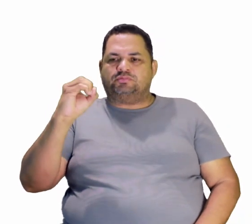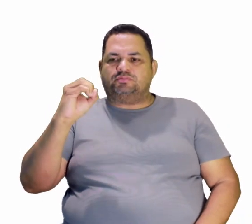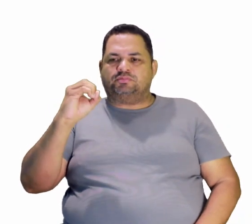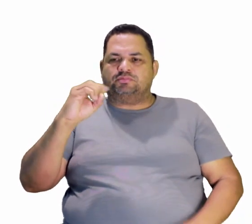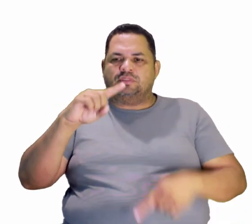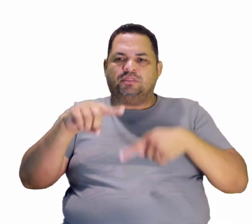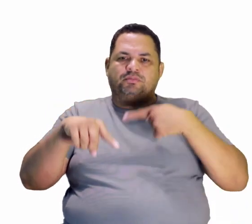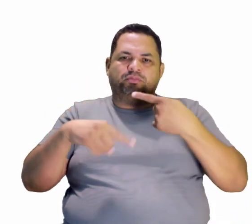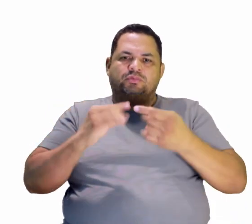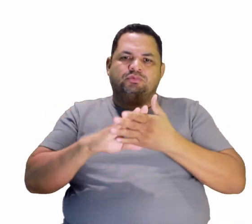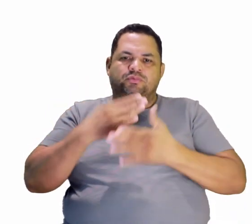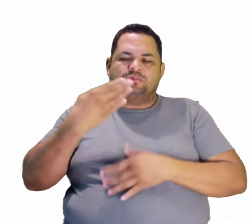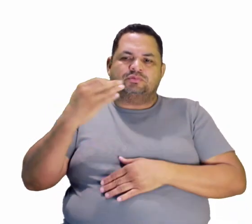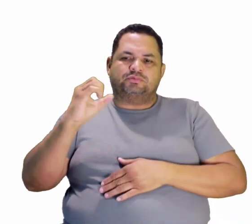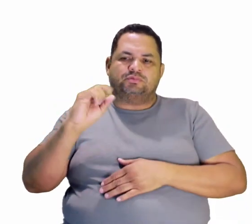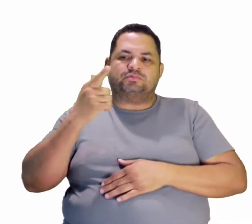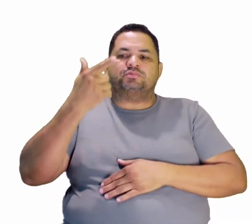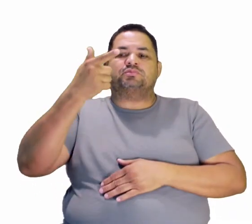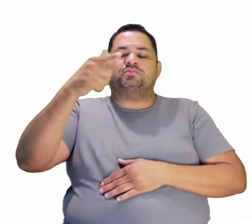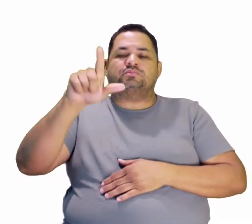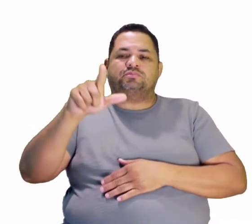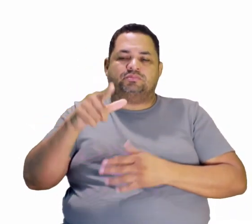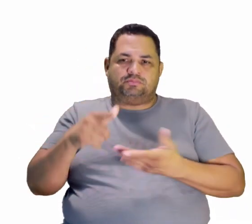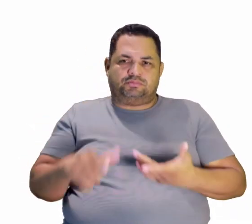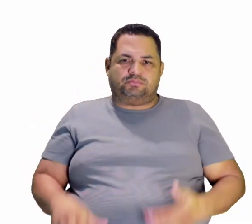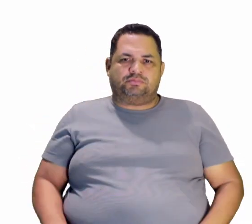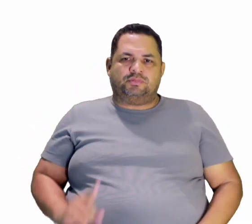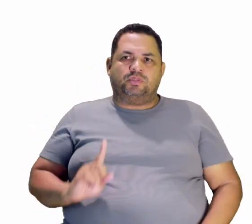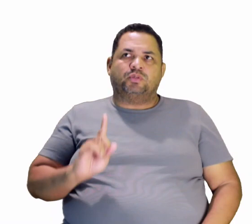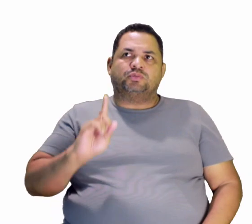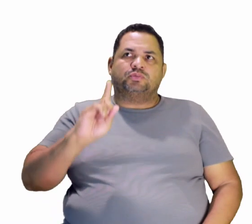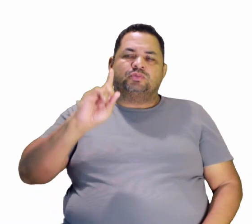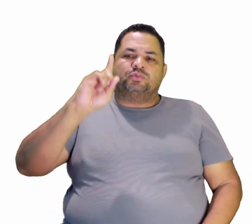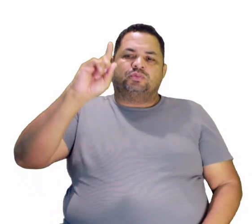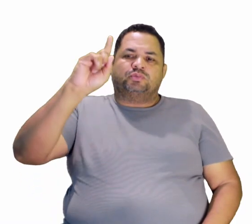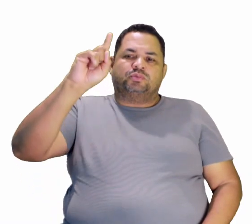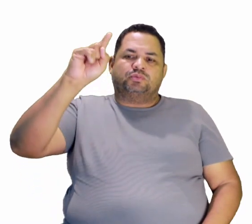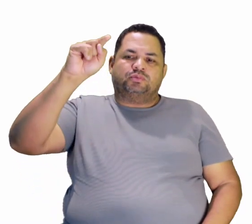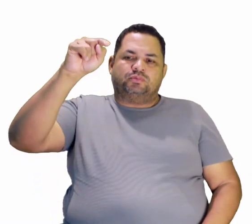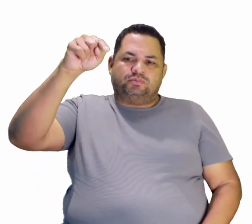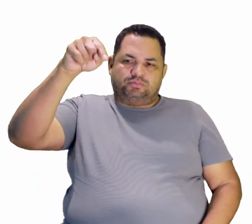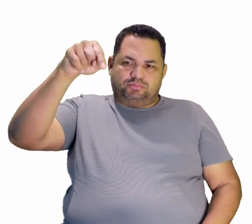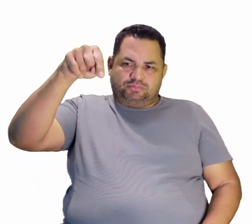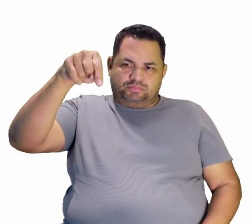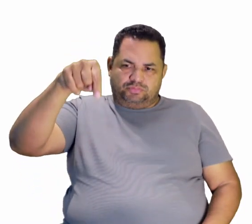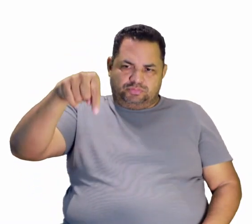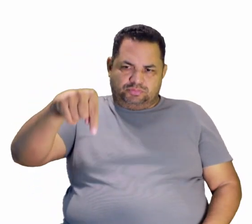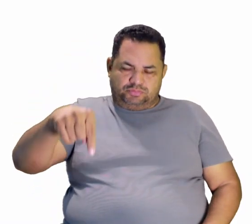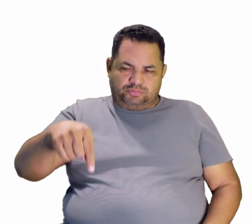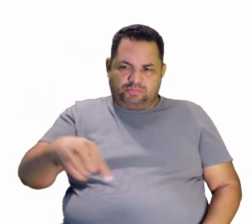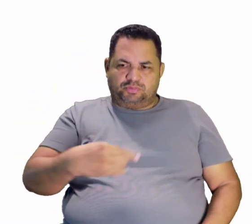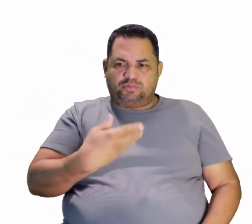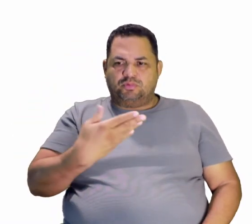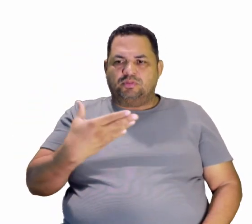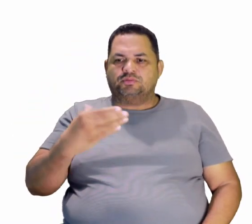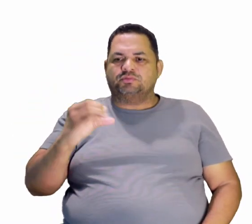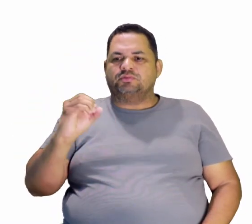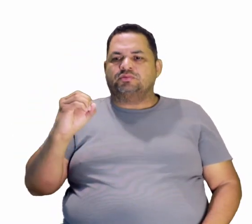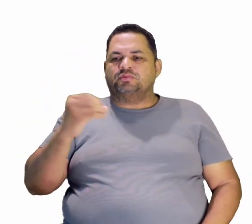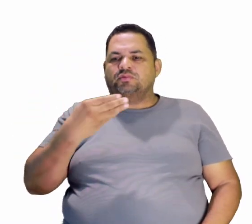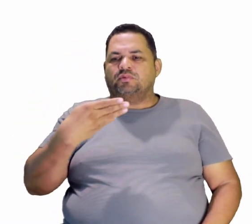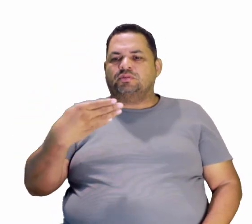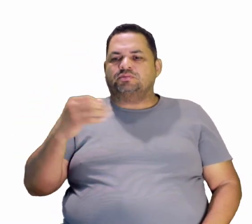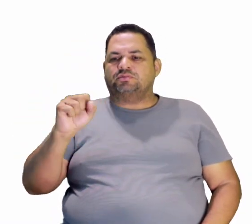por 480 de novo, né, pessoal? Sobe, aumentando a altura, depois sobe, diminuindo a altura. Ok?